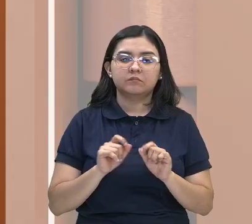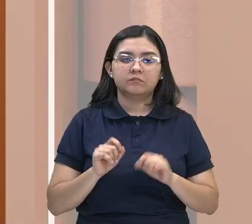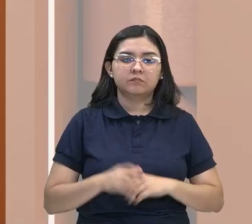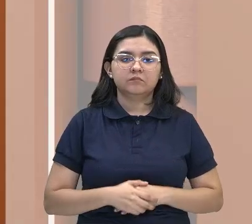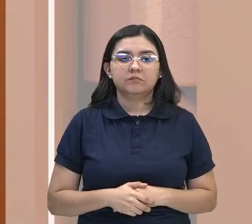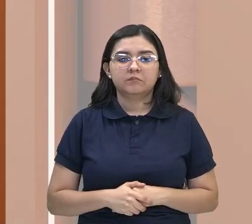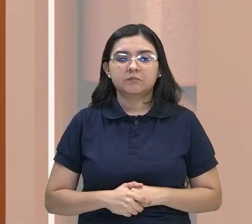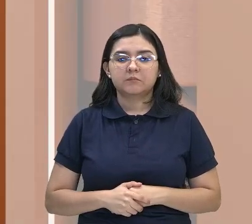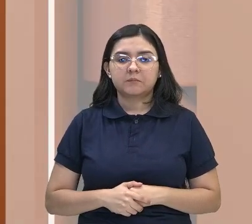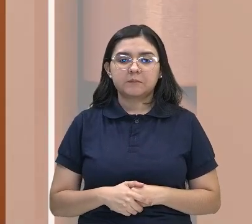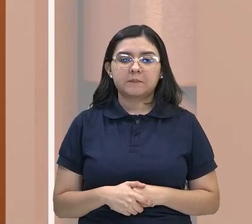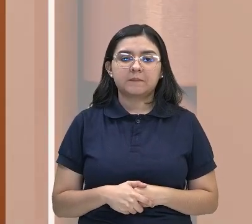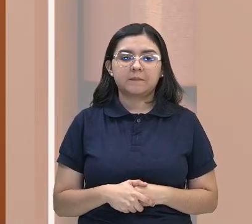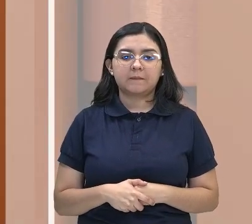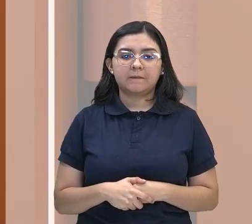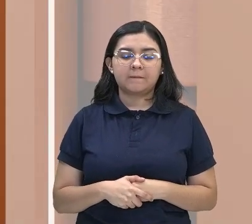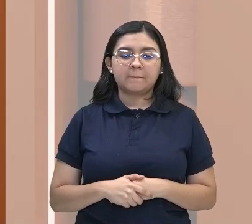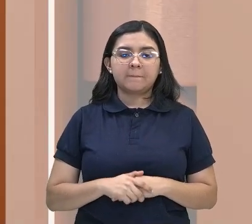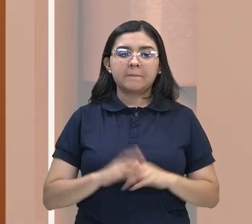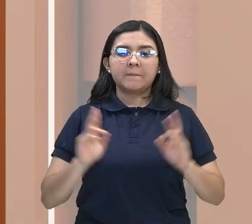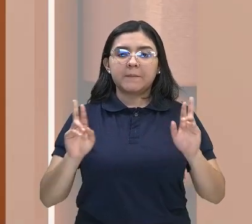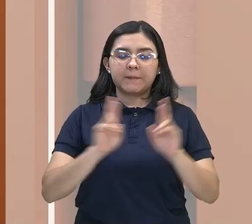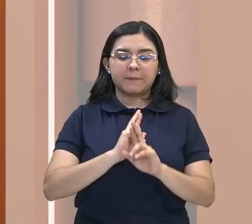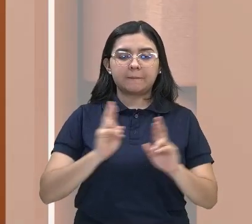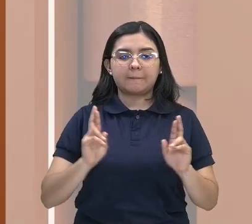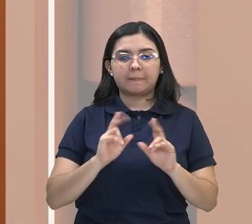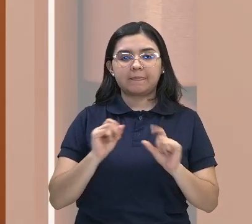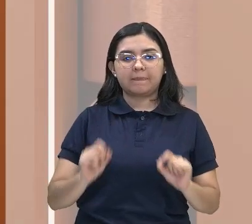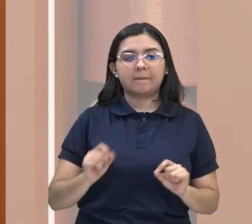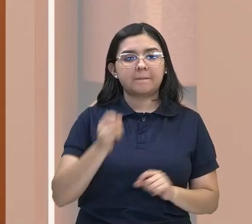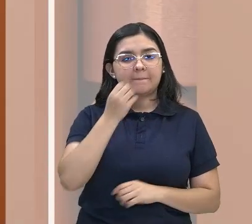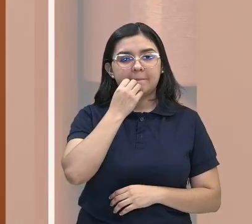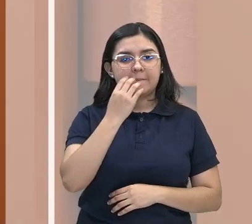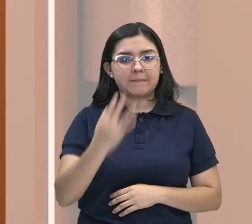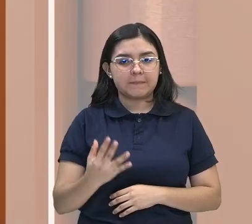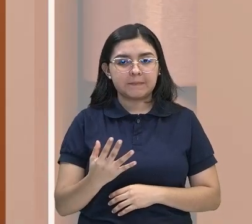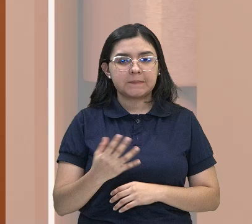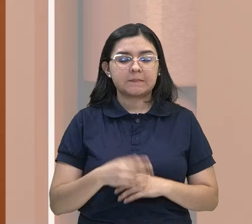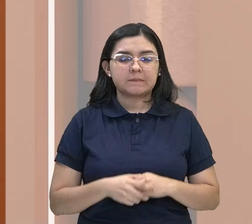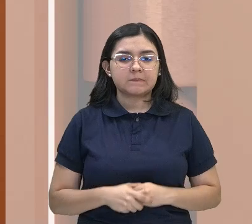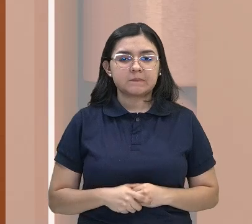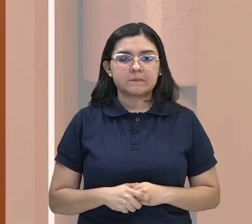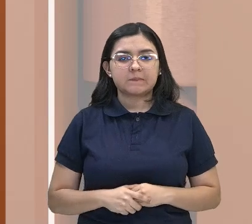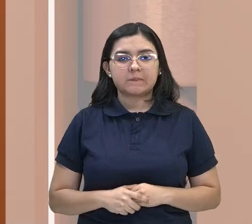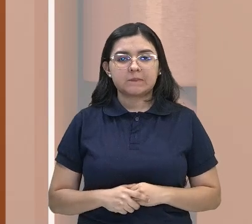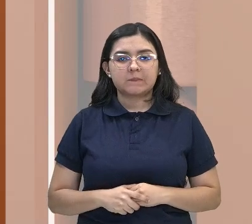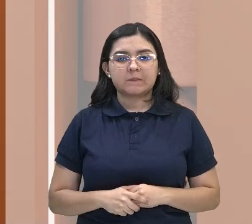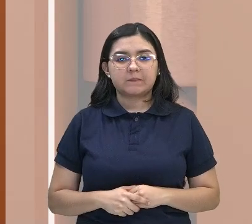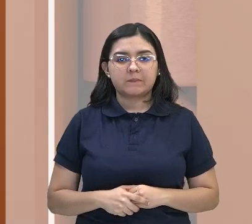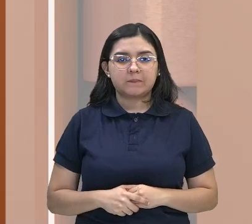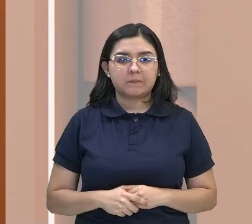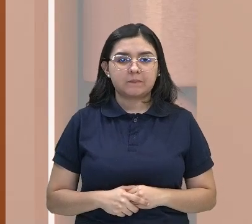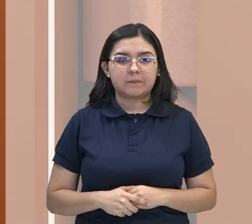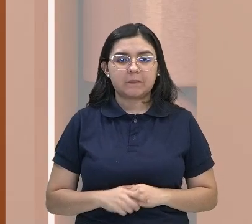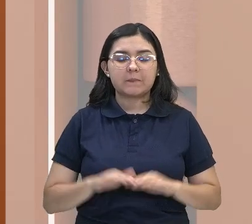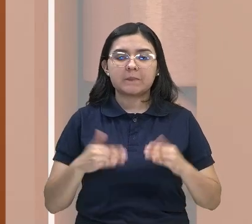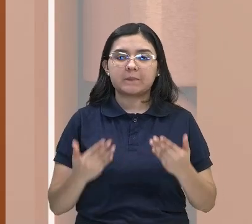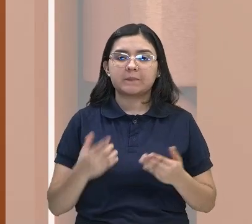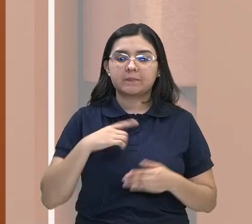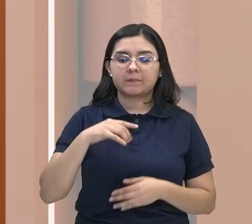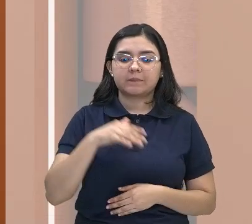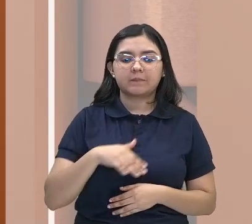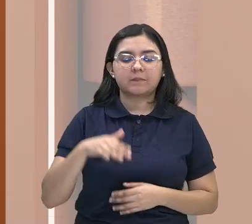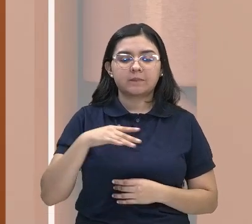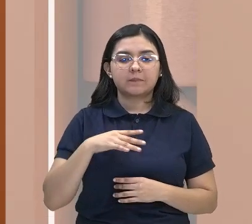desenvolvimento esteja em relação saudável, digamos assim, com esta questão